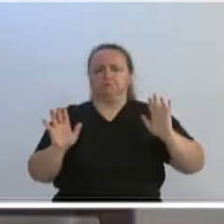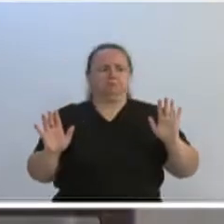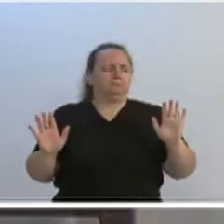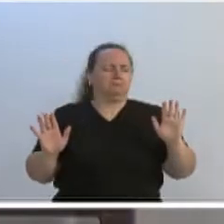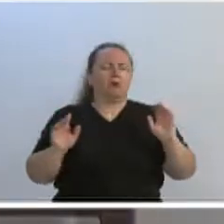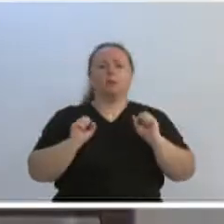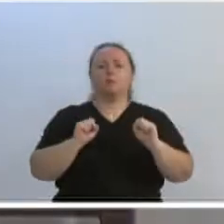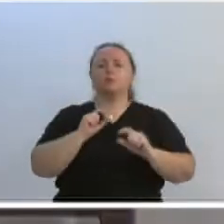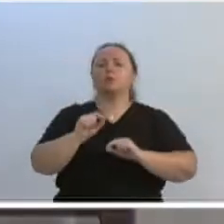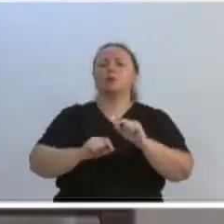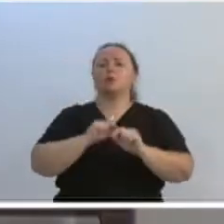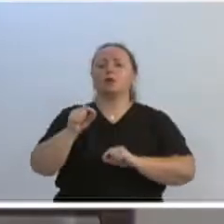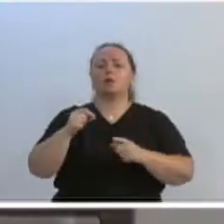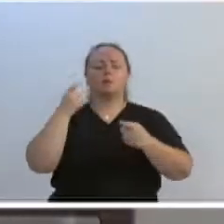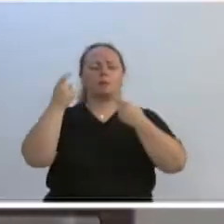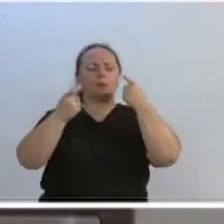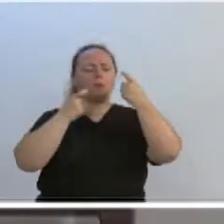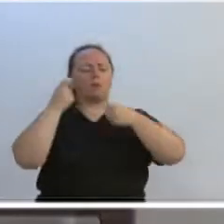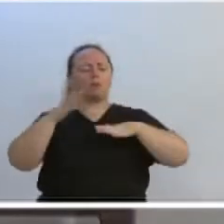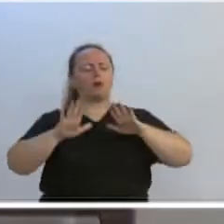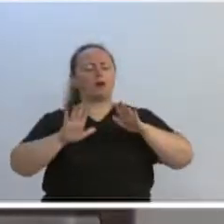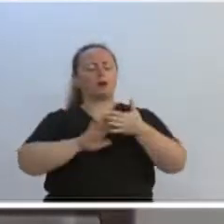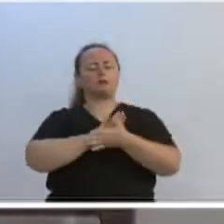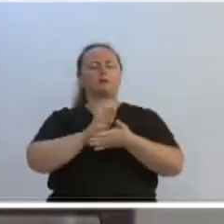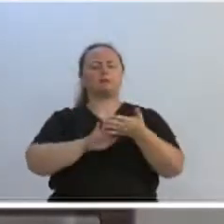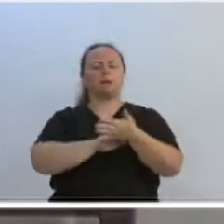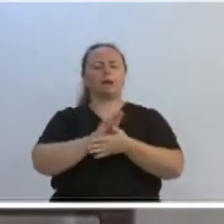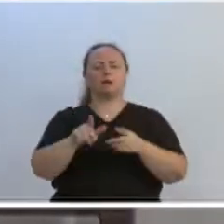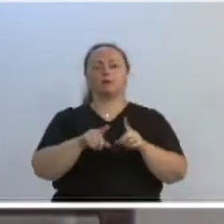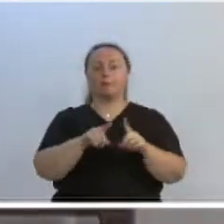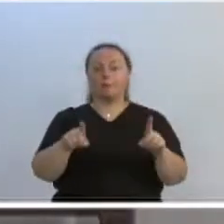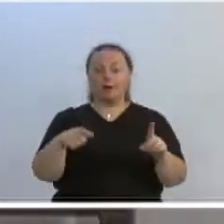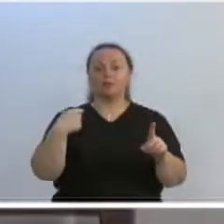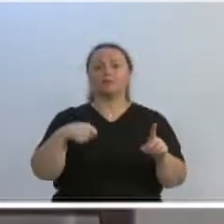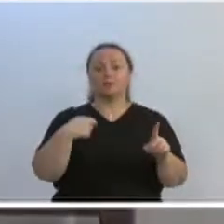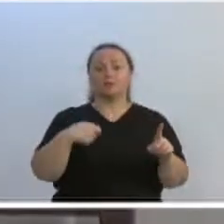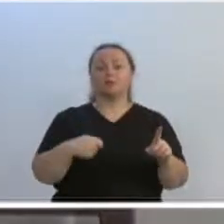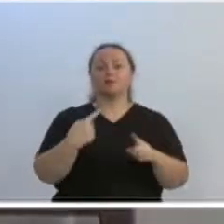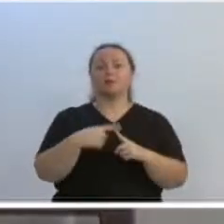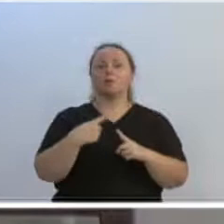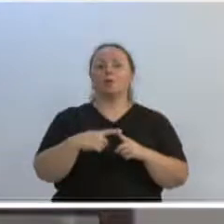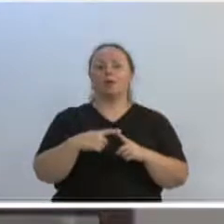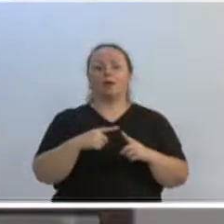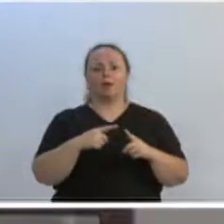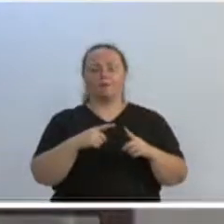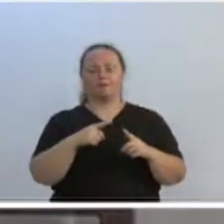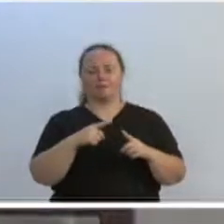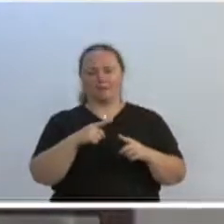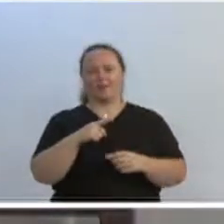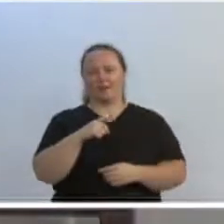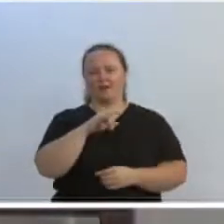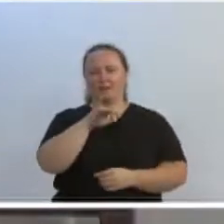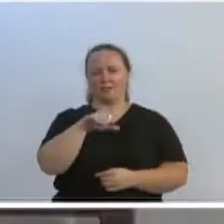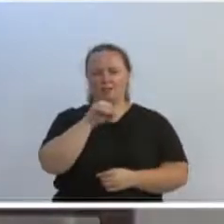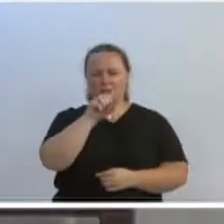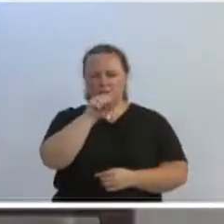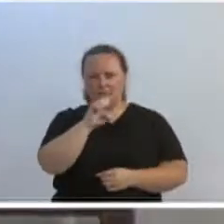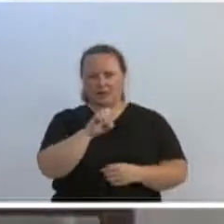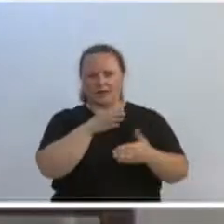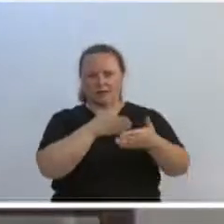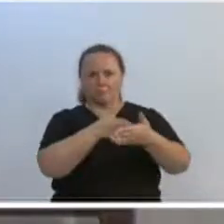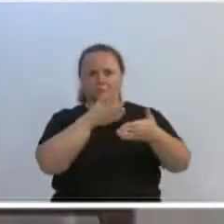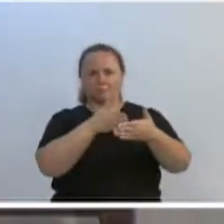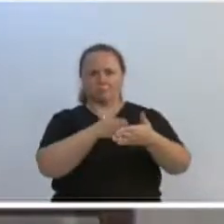preocupar com o lado deles que me preocupo com a região abaixo das barragens não é o povo tem que ter essa consciência que realmente realmente